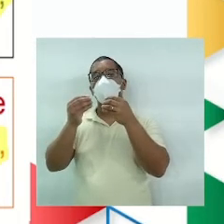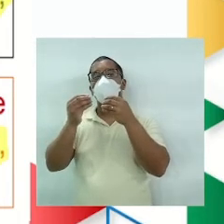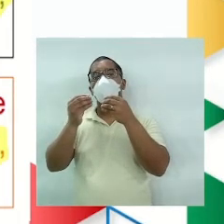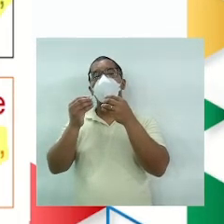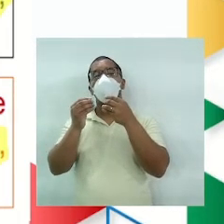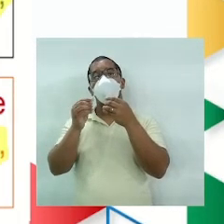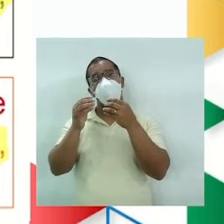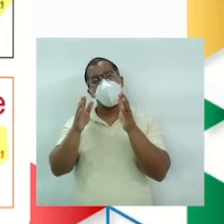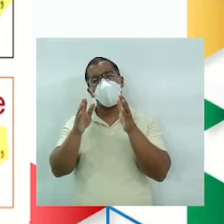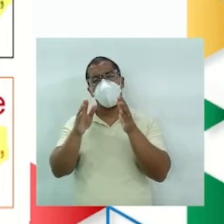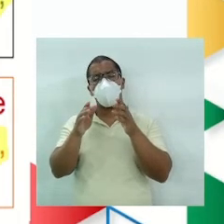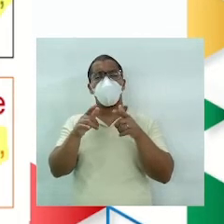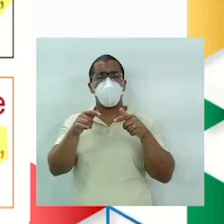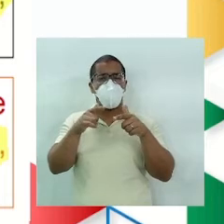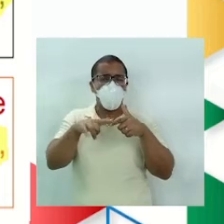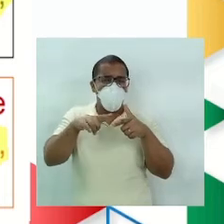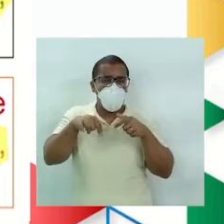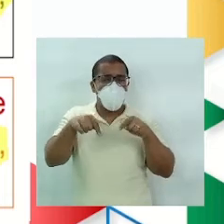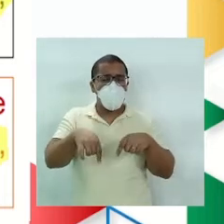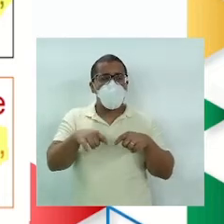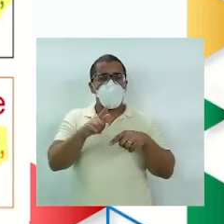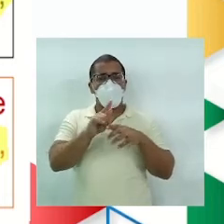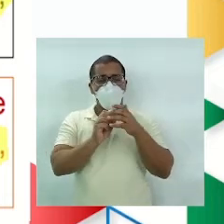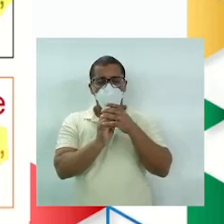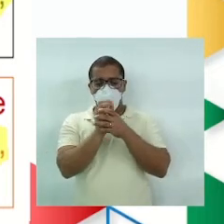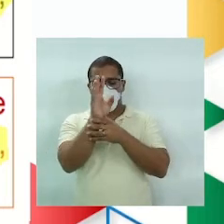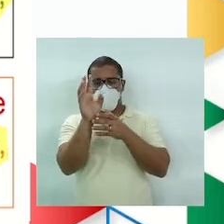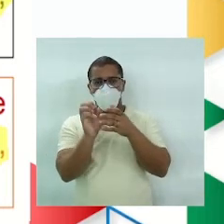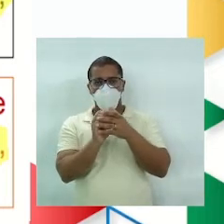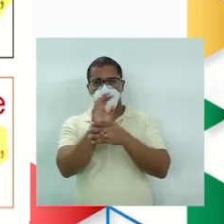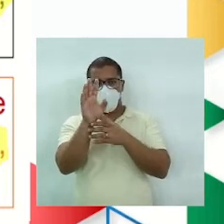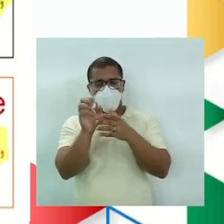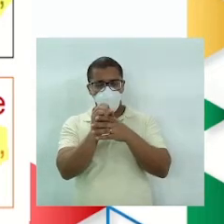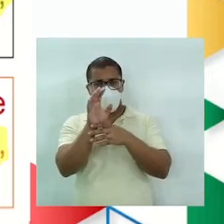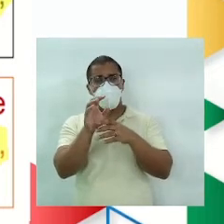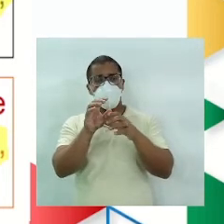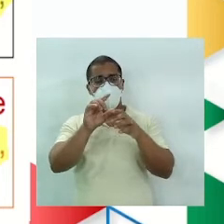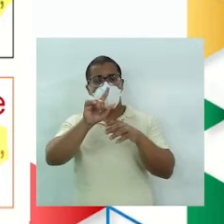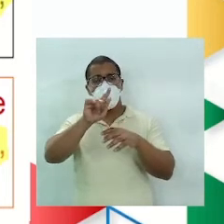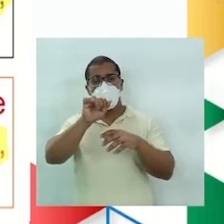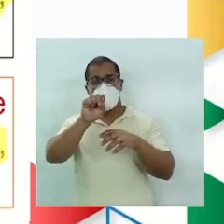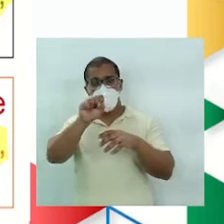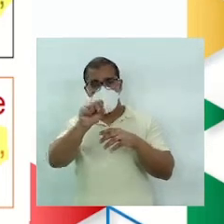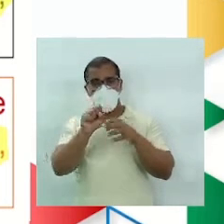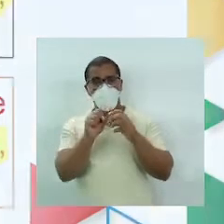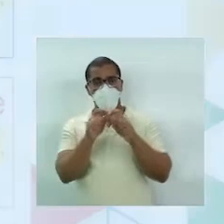décadas, a liberação de gases de efeito estufa em virtude de atividades humanas aumentou